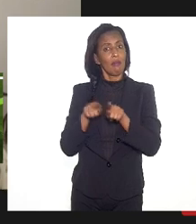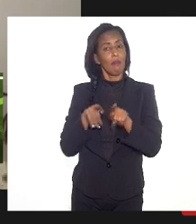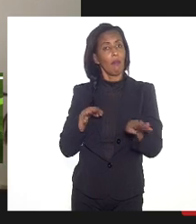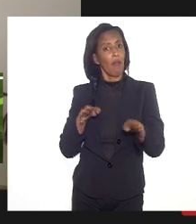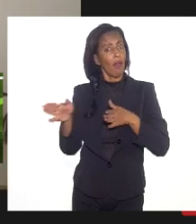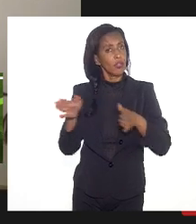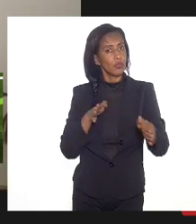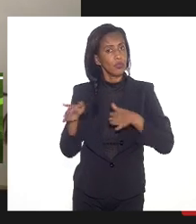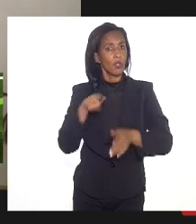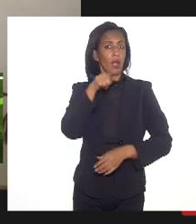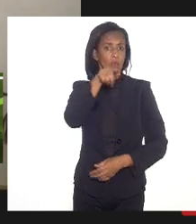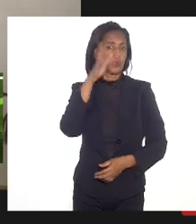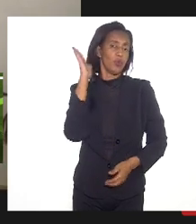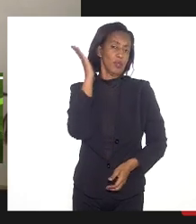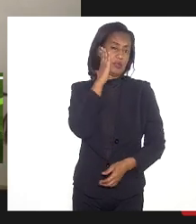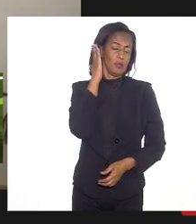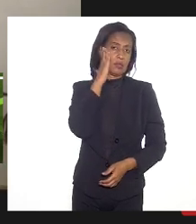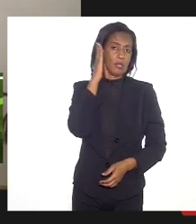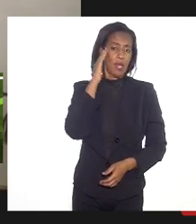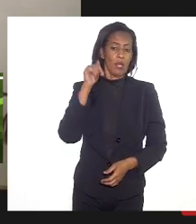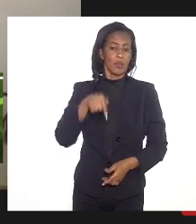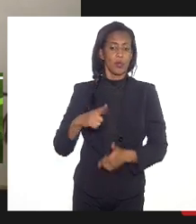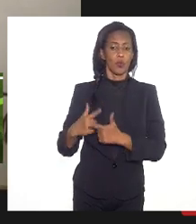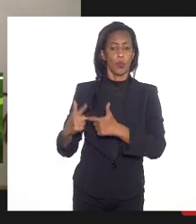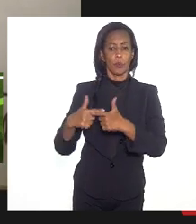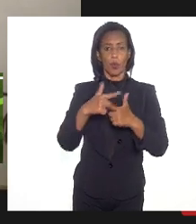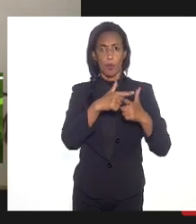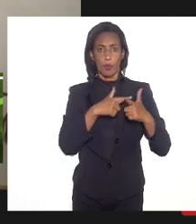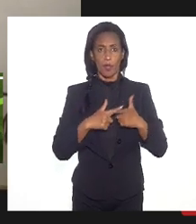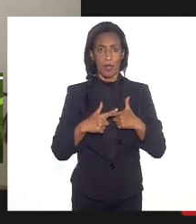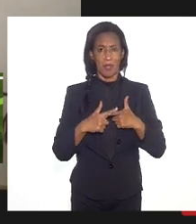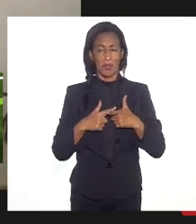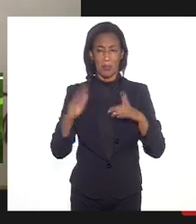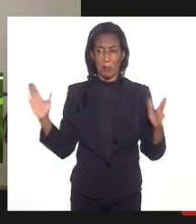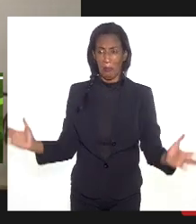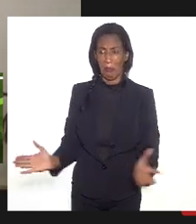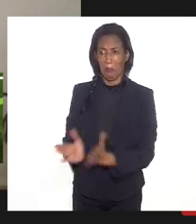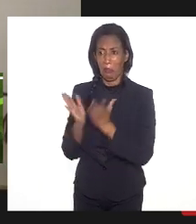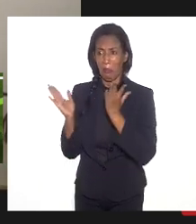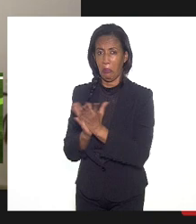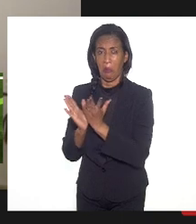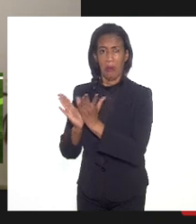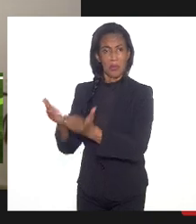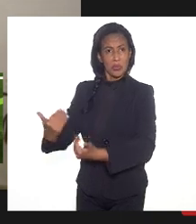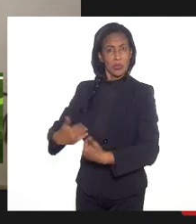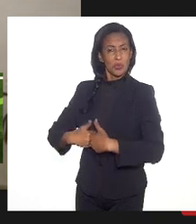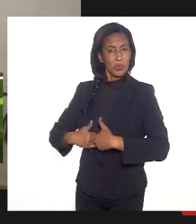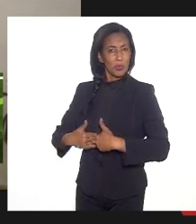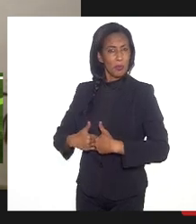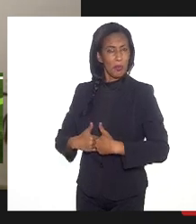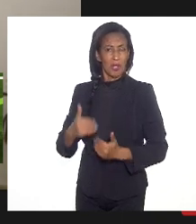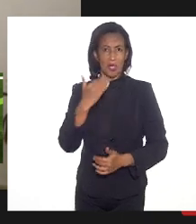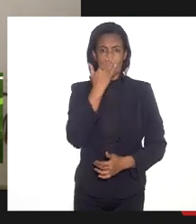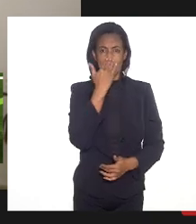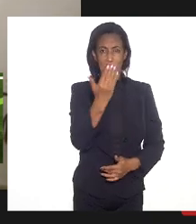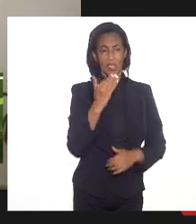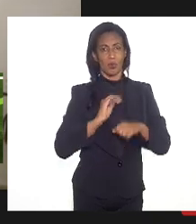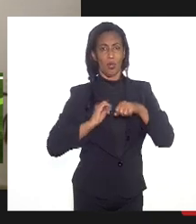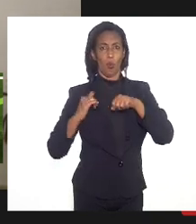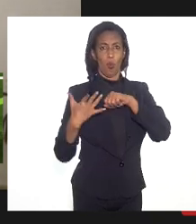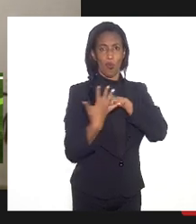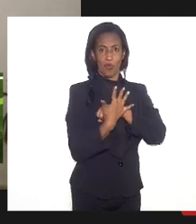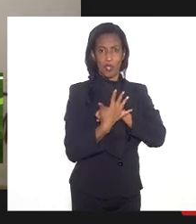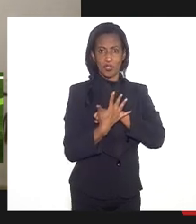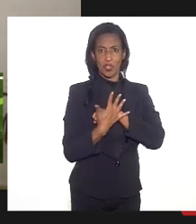O senhor sabe que essa situação de miserabilidade e vulnerabilidade diante da